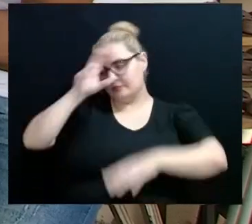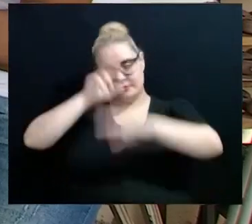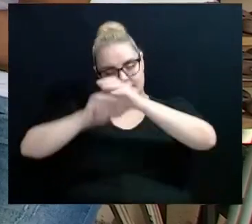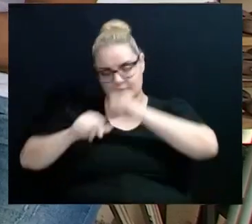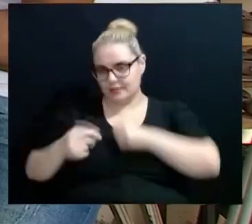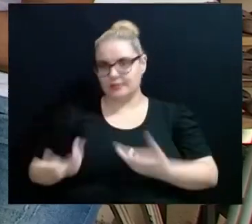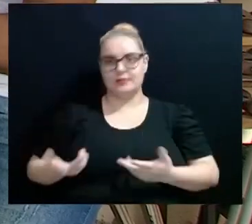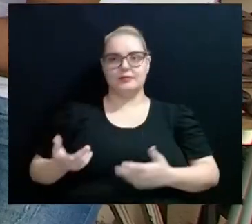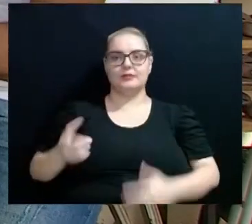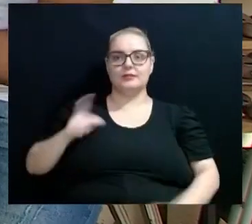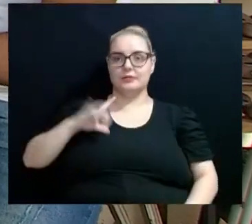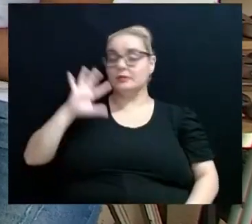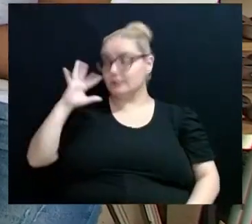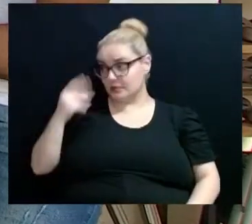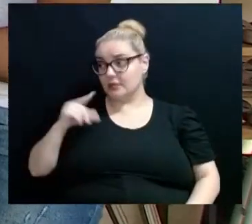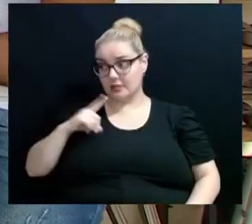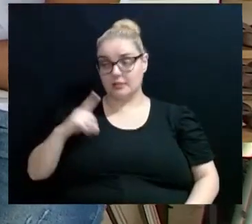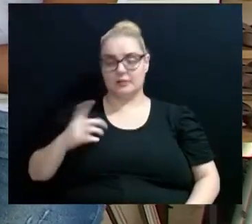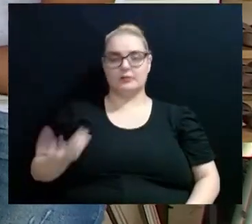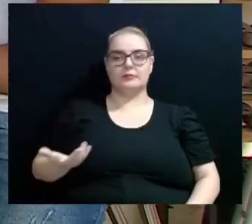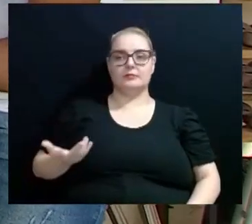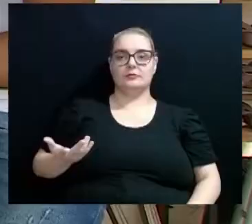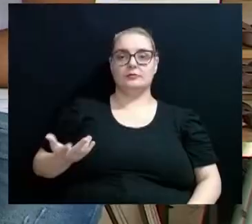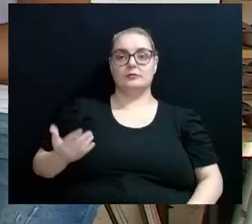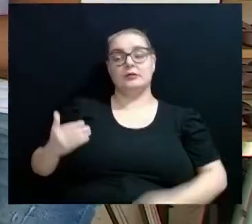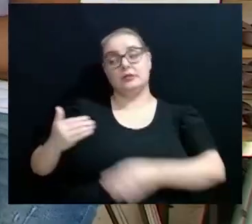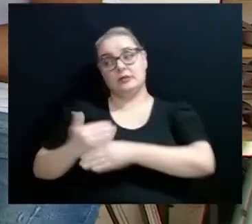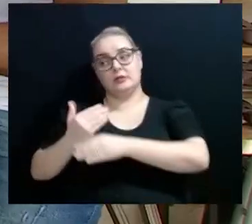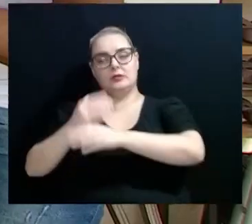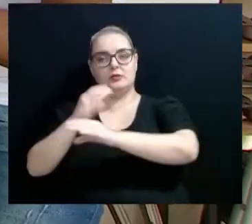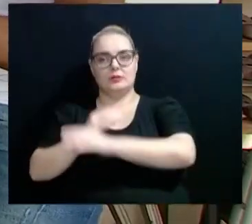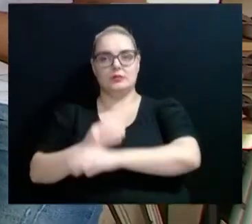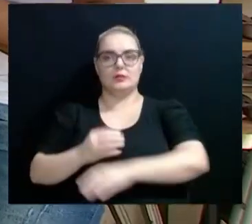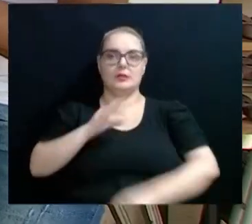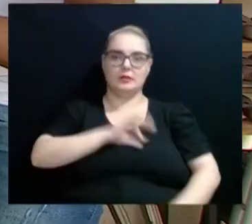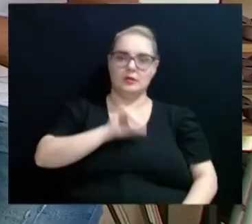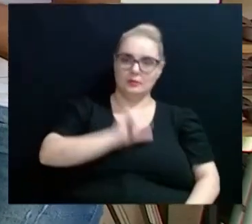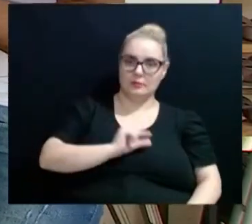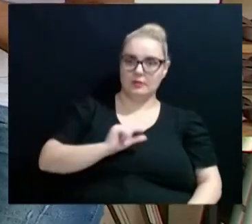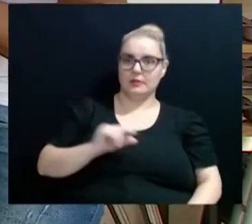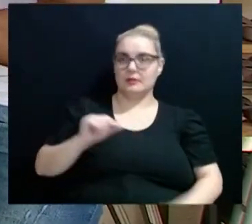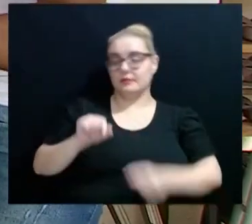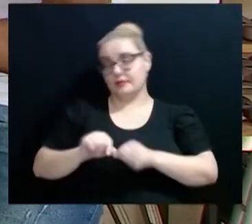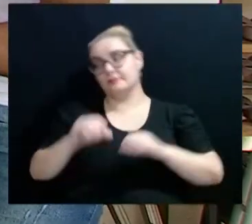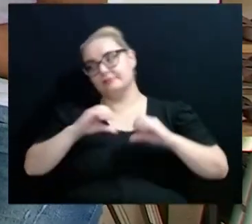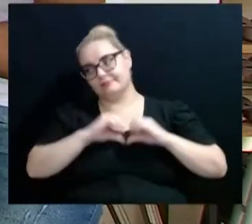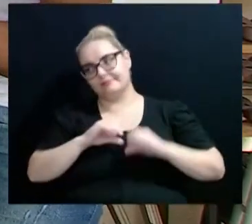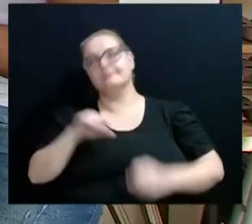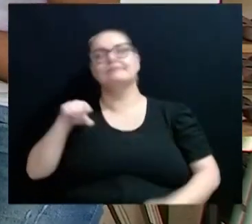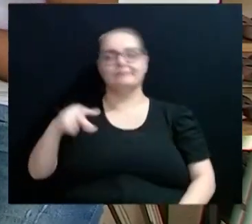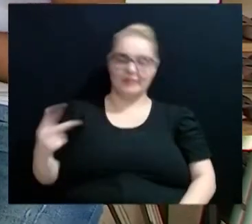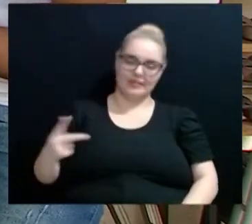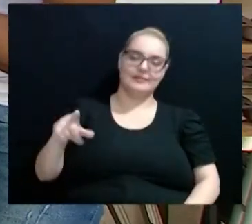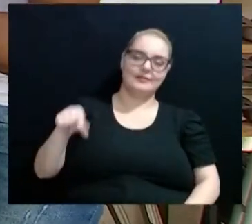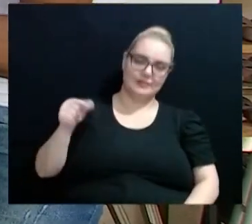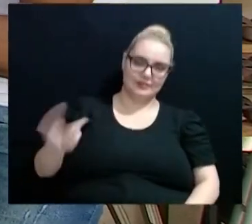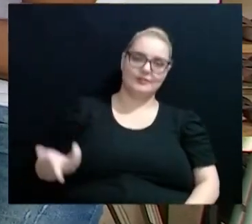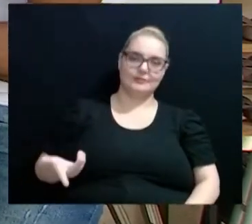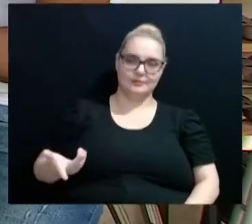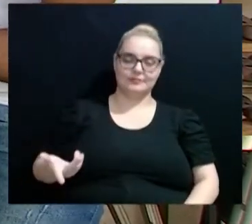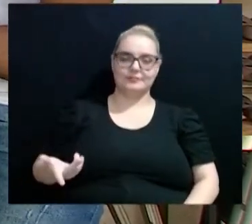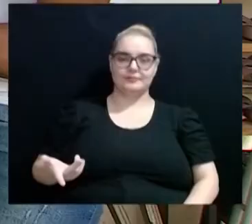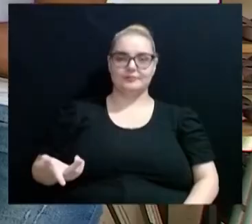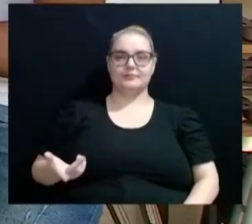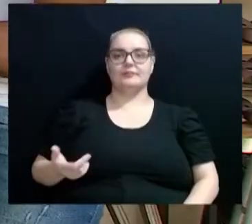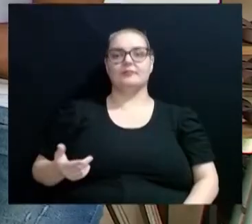ganhar mais financeiramente. Que a construção civil É, sempre o mercado sempre. Eu aprendi pujante. a construção, inclusive eu tenho esse conhecimento. Mas entre